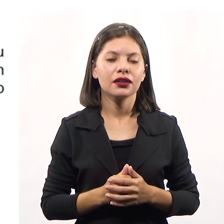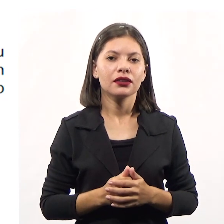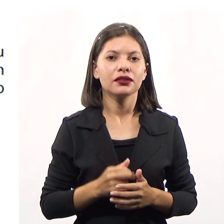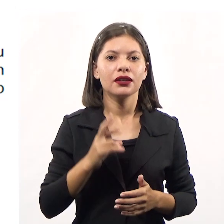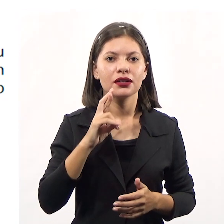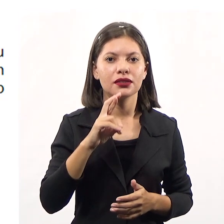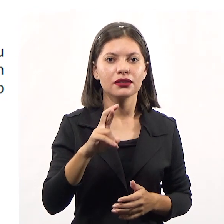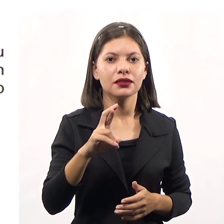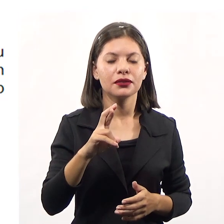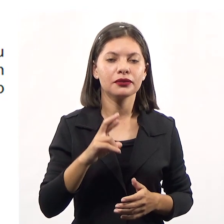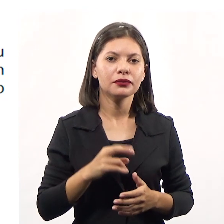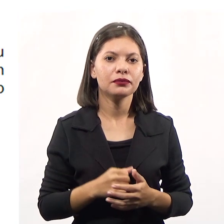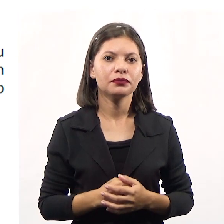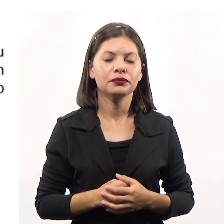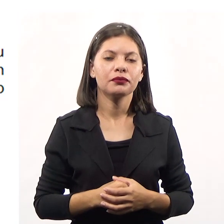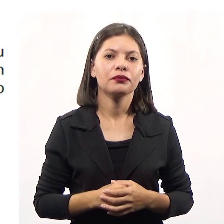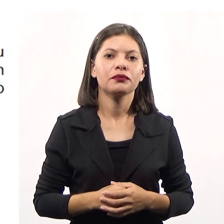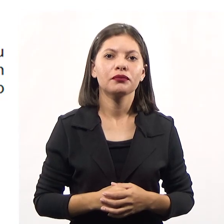uso da razão.